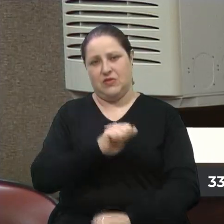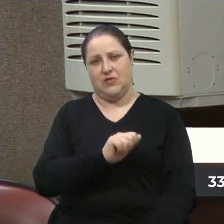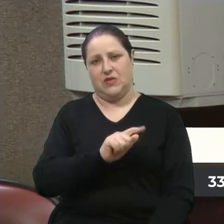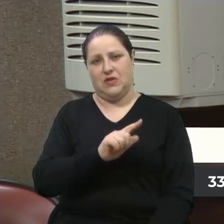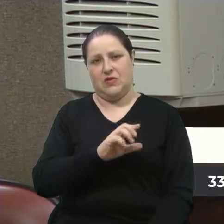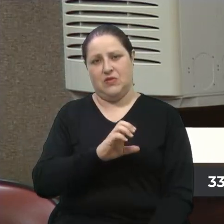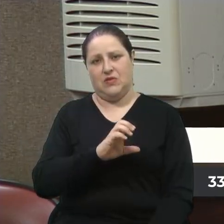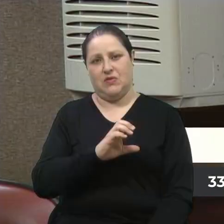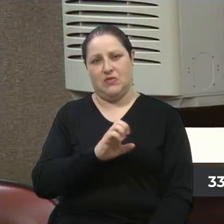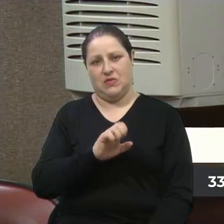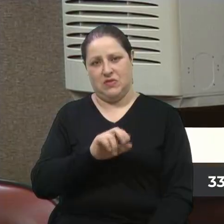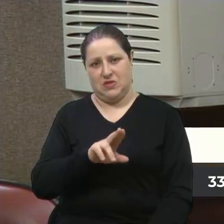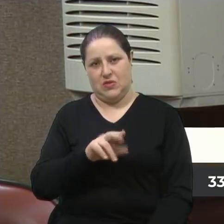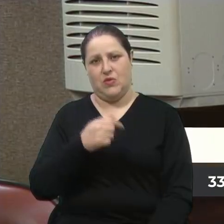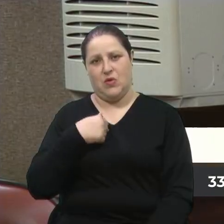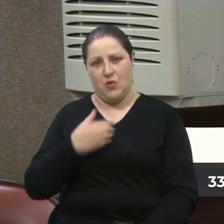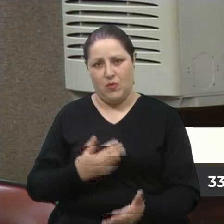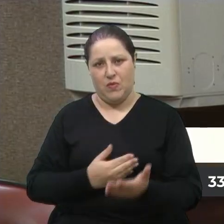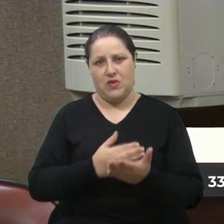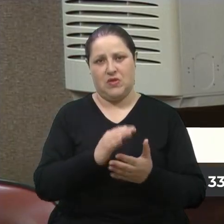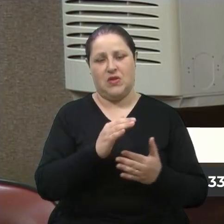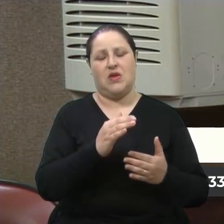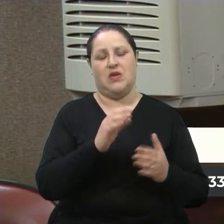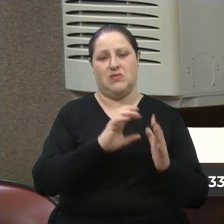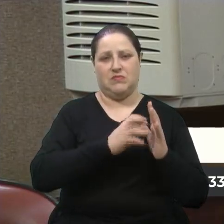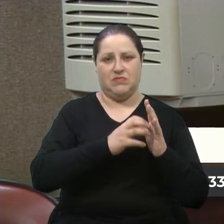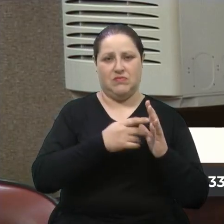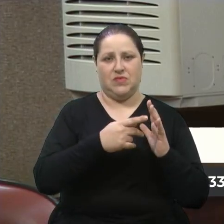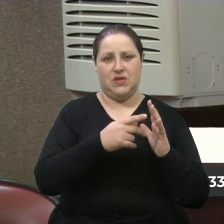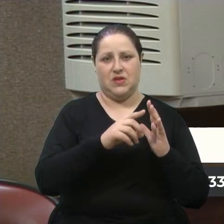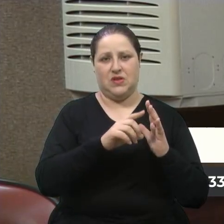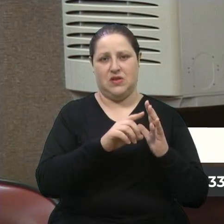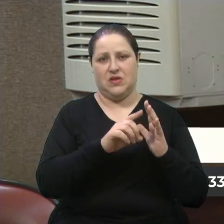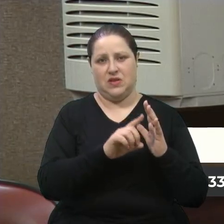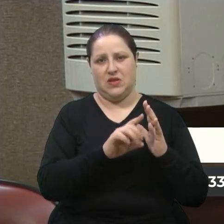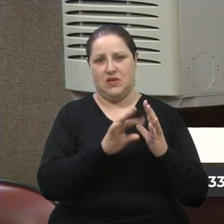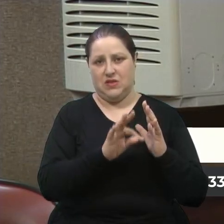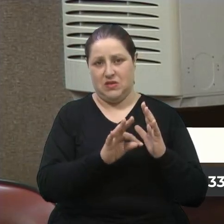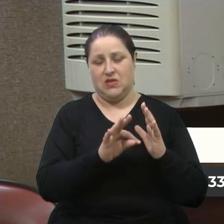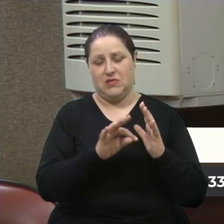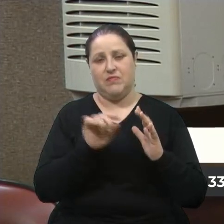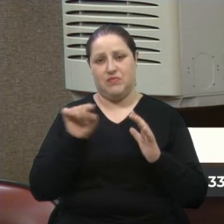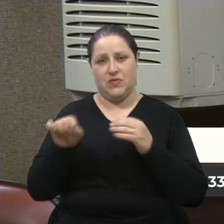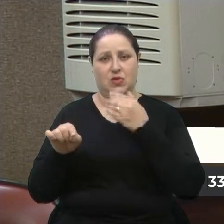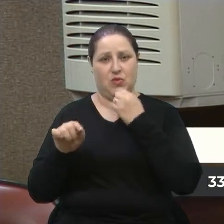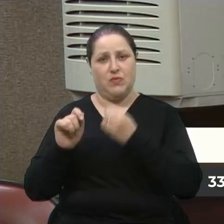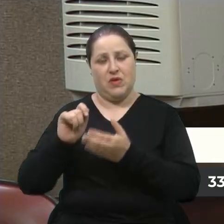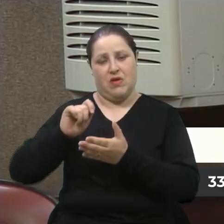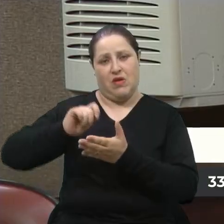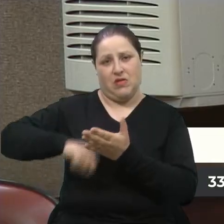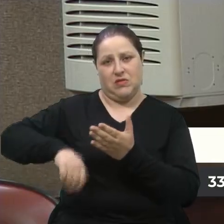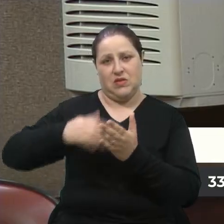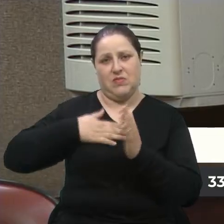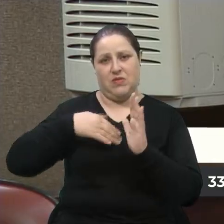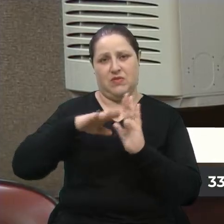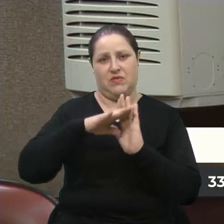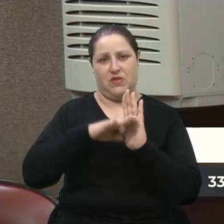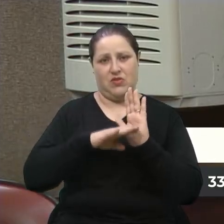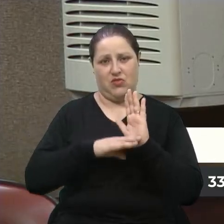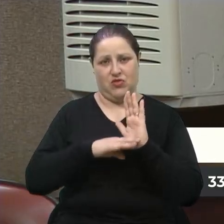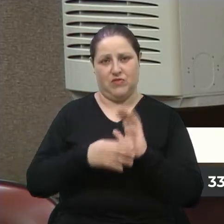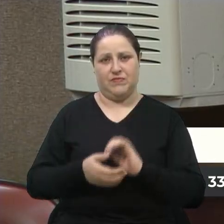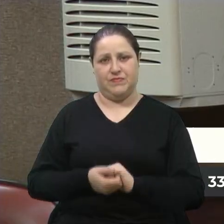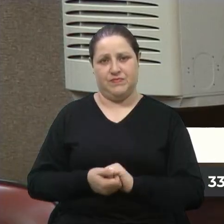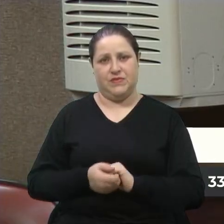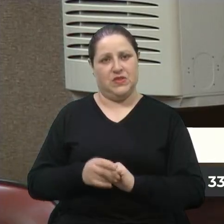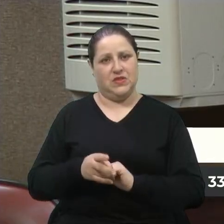Partido Democrático Trabalhista, também tendo minha ficha abonada pelo Dr. Alceu, e sempre